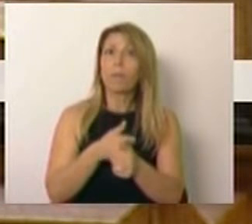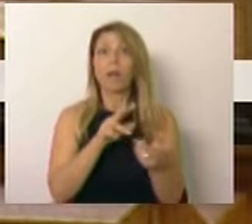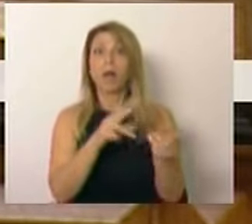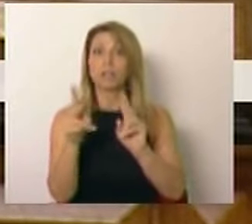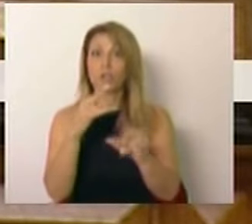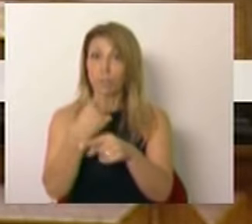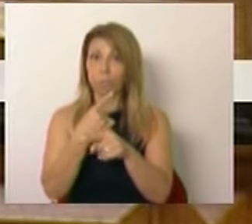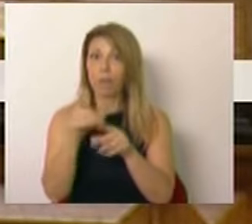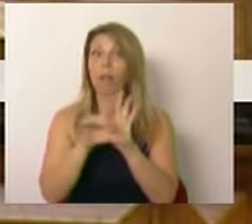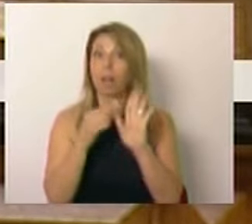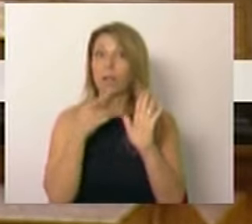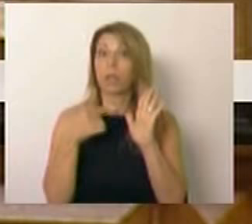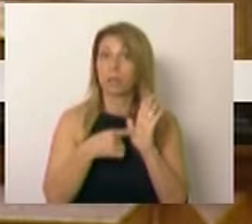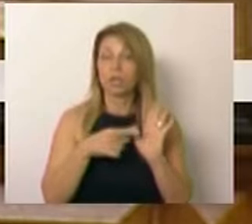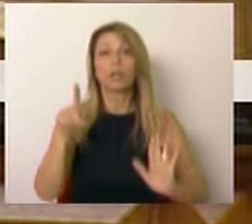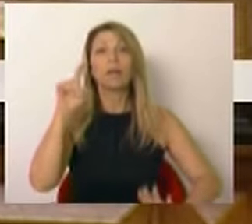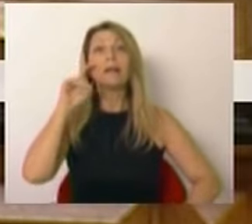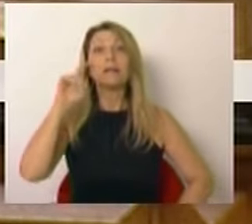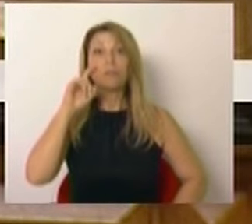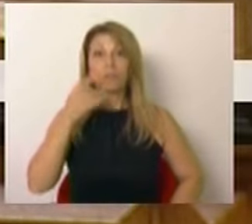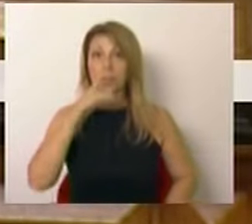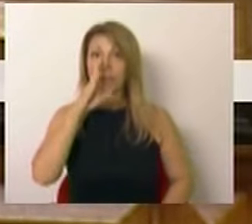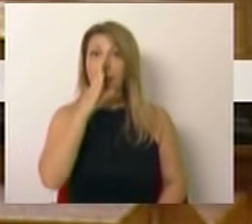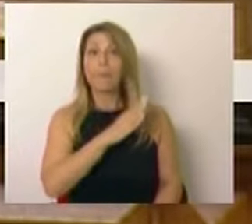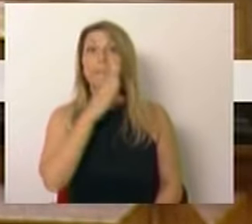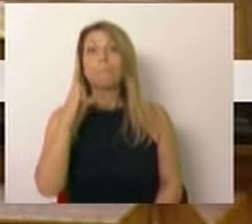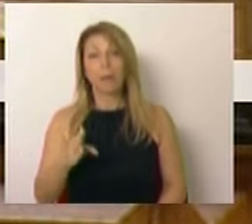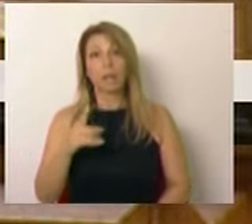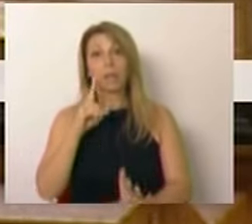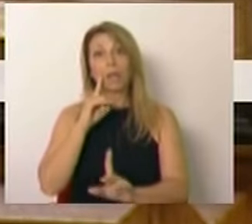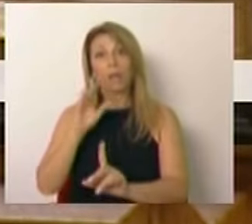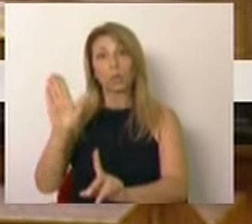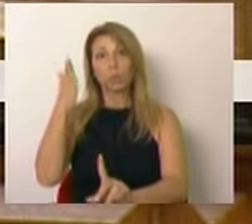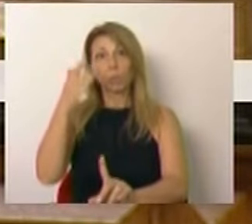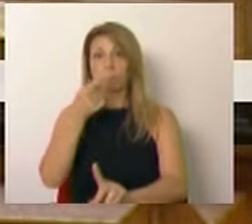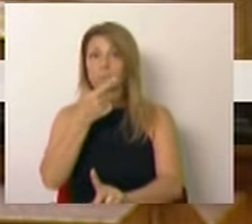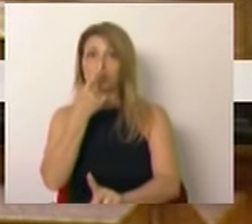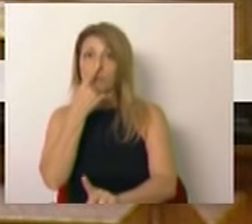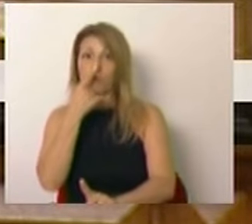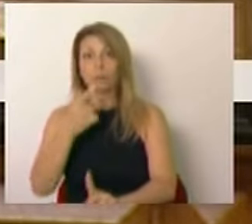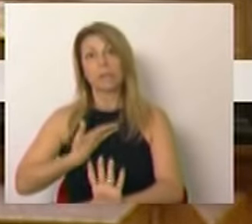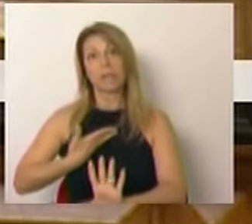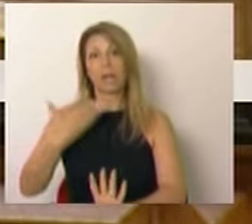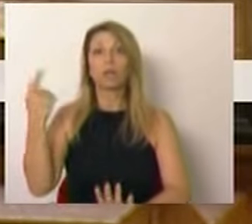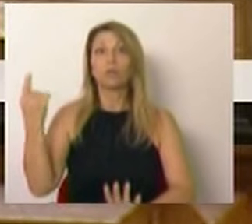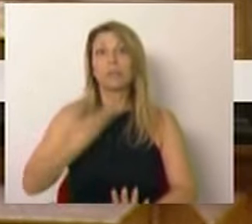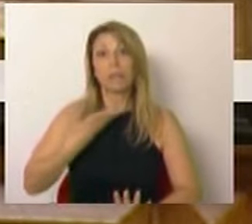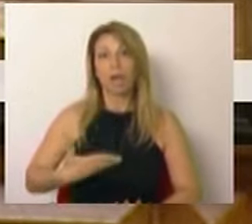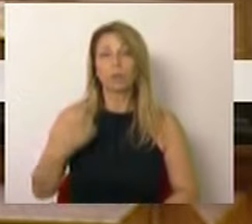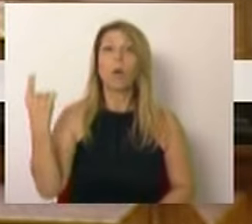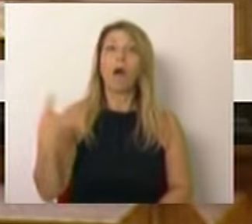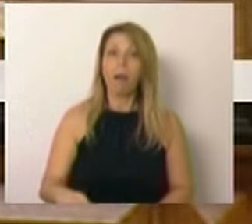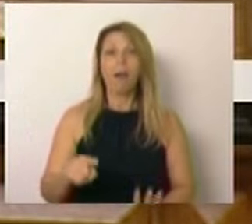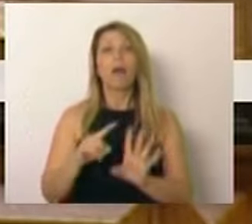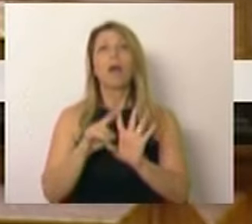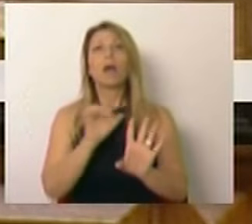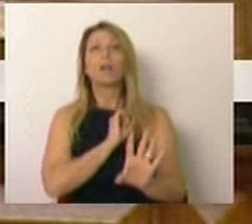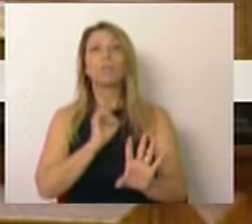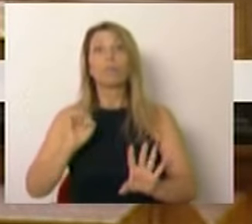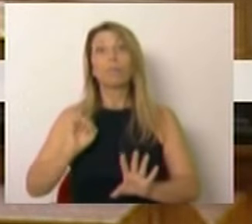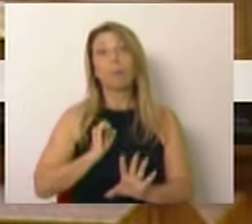na lei a defesa do exercício de preferência, independentemente do modo de constituição da propriedade, para proteger os inquilinos